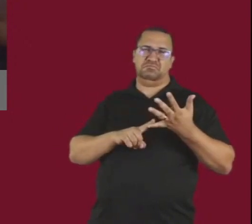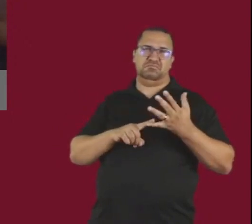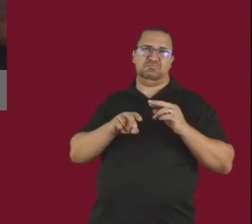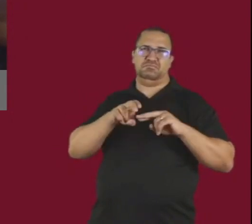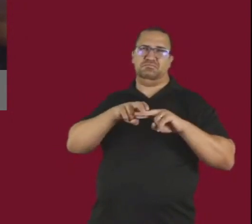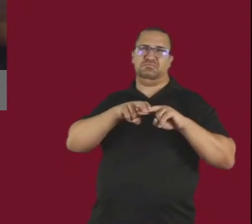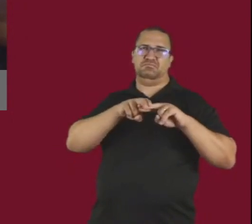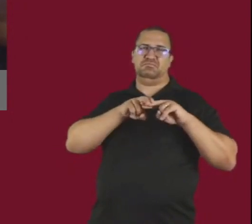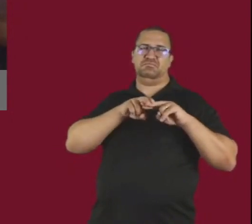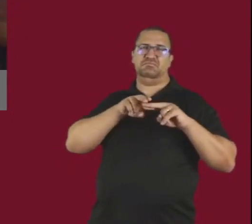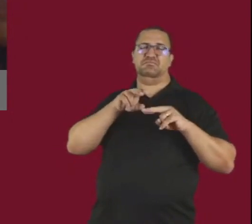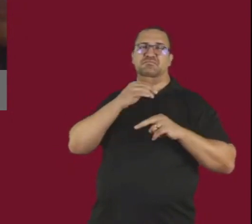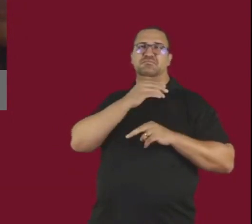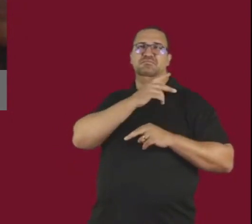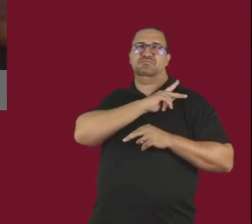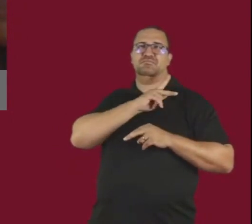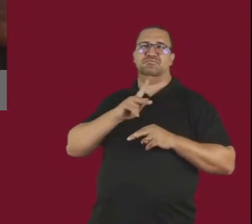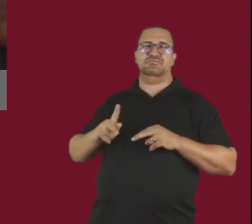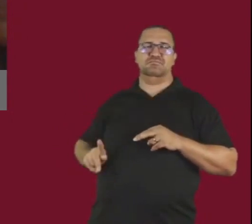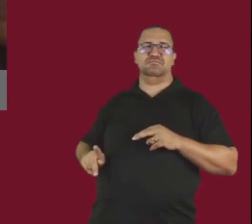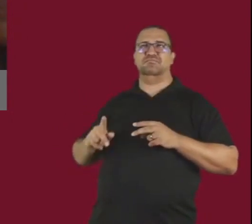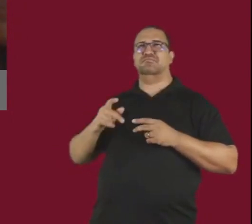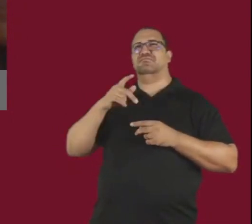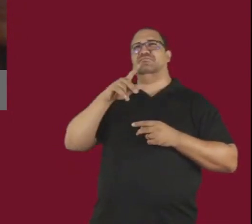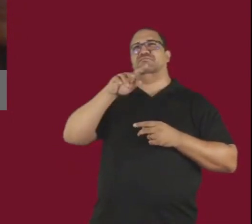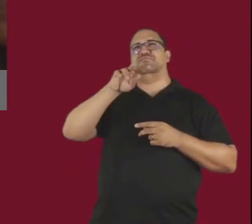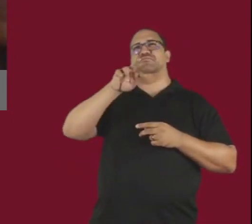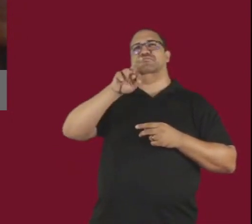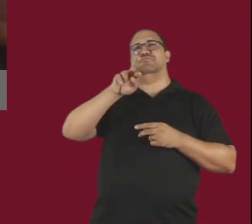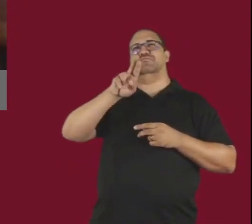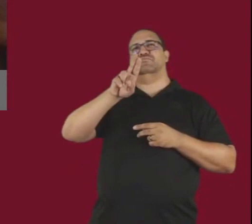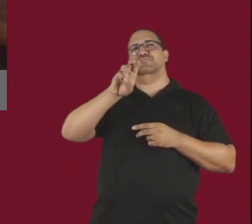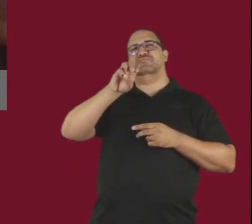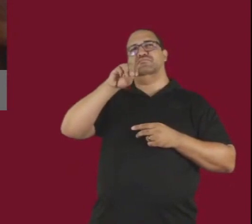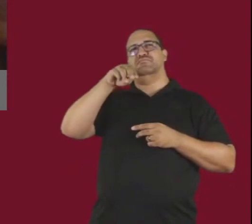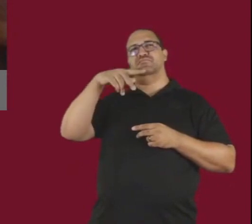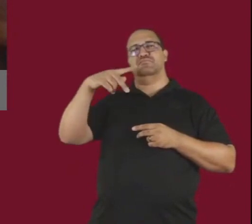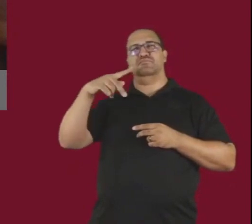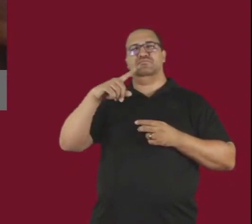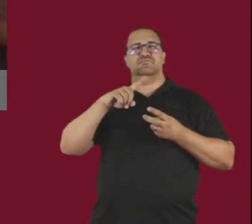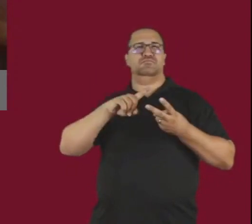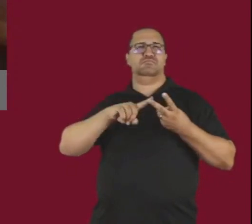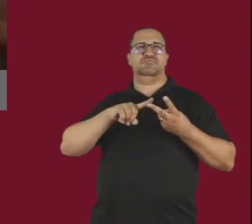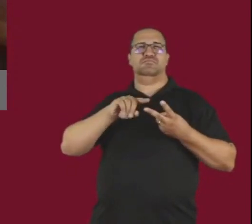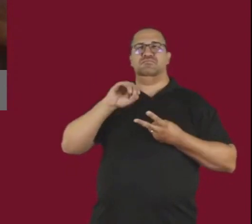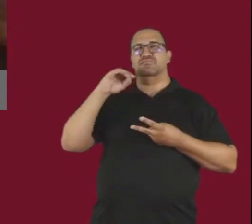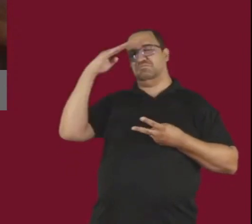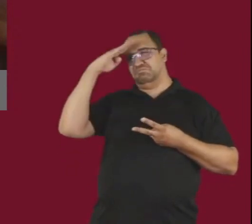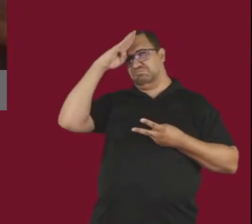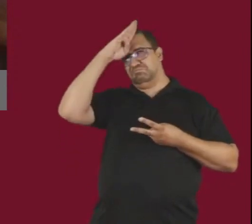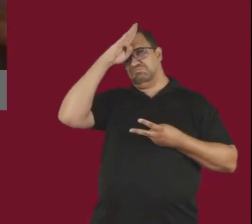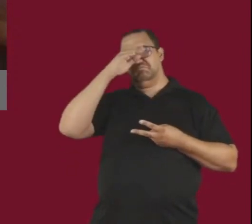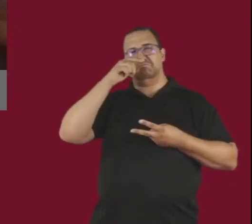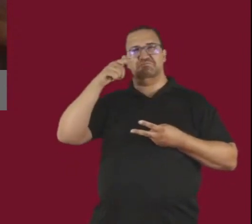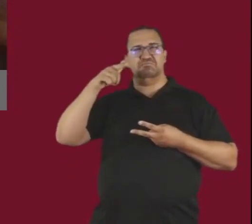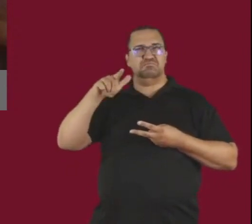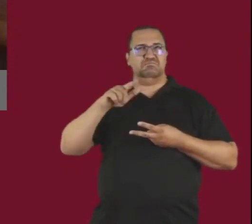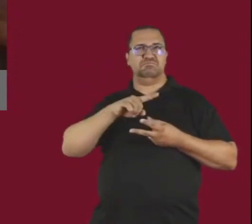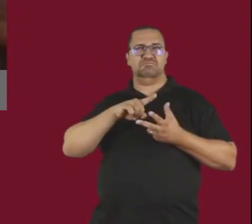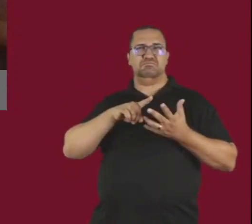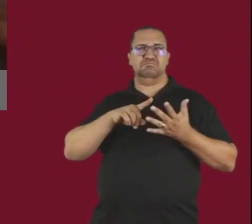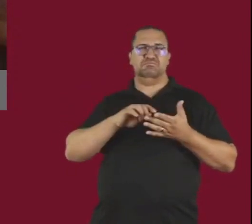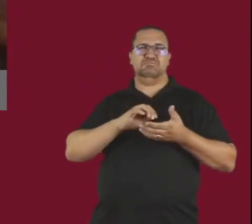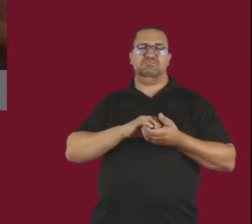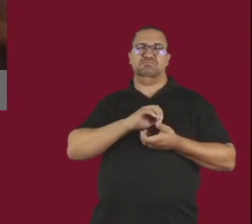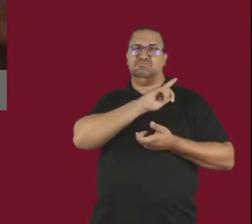por conta de Bolsonaro, né? As pessoas, esses governantes que,